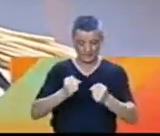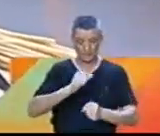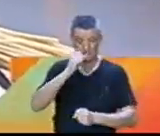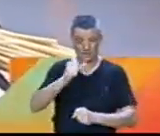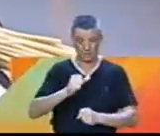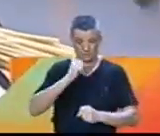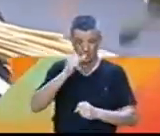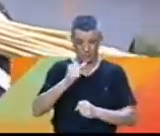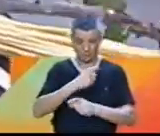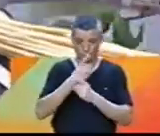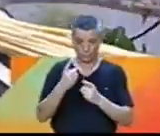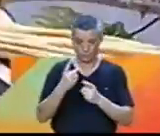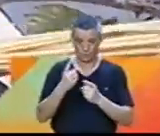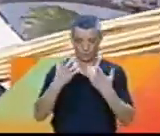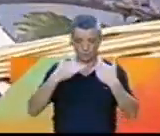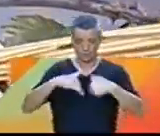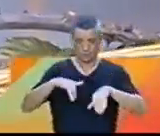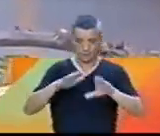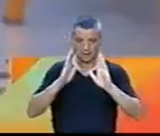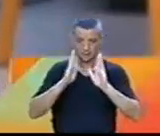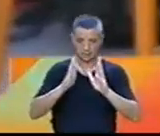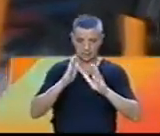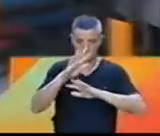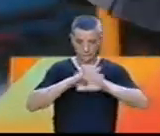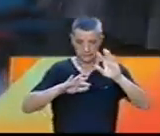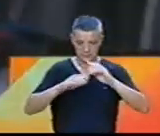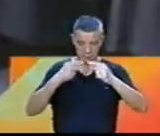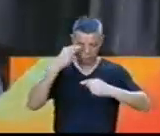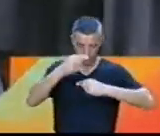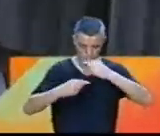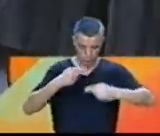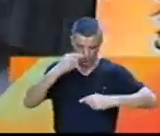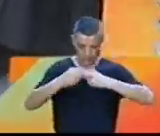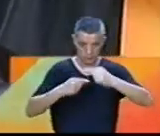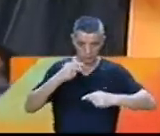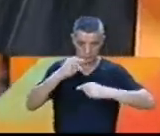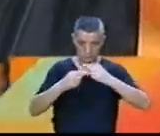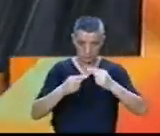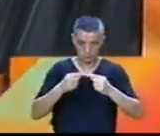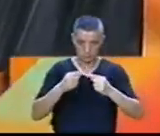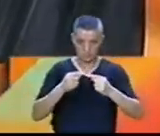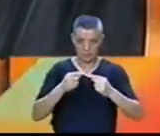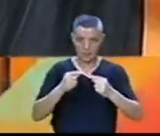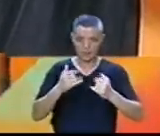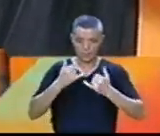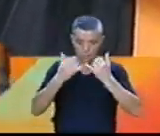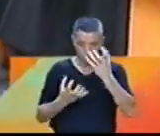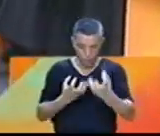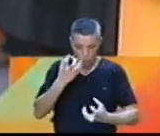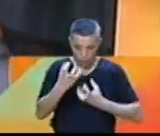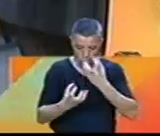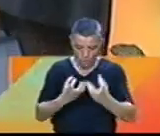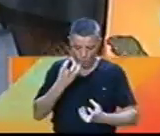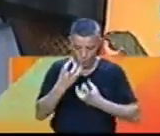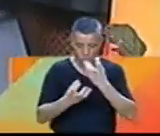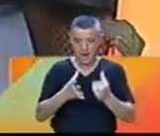ainda é moldável. Pois. É isso? Mas depois é preciso fazer estes novelos para serem cozidos numa panela. 5 minutos de